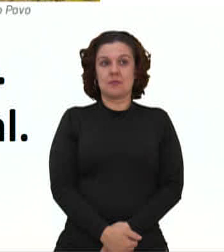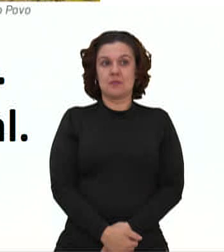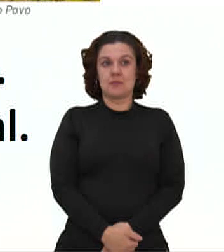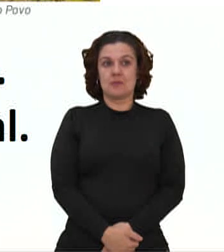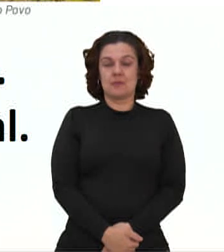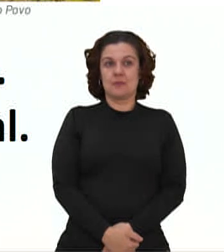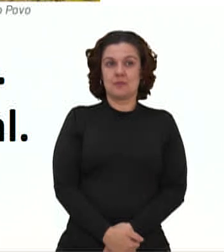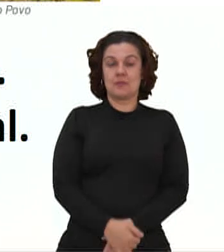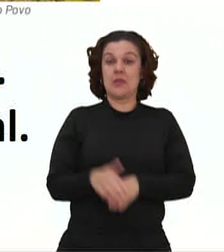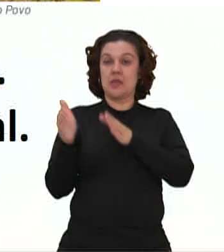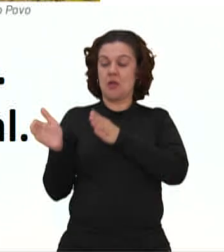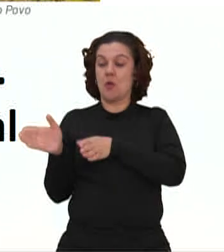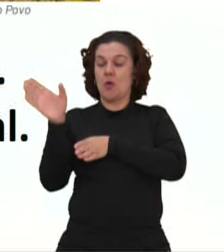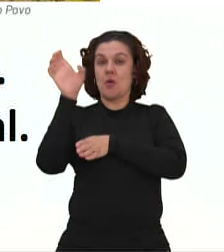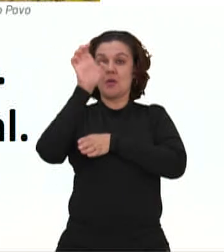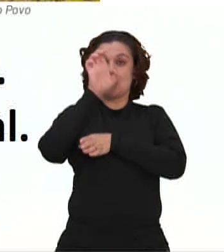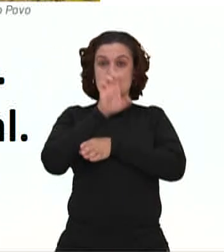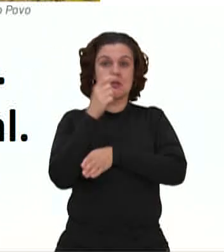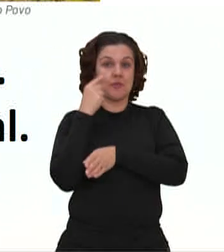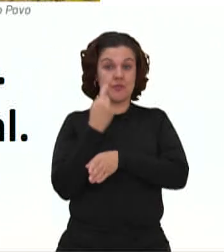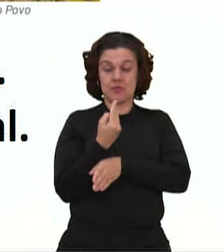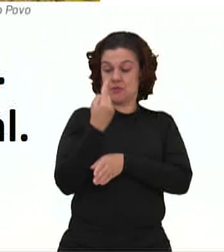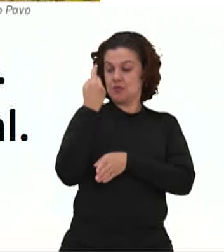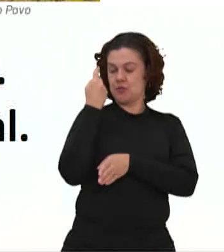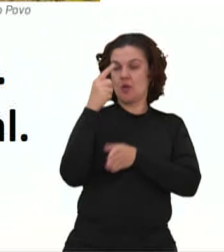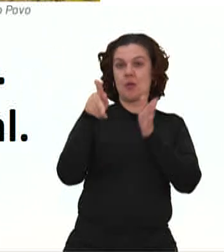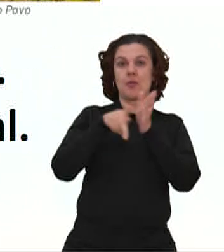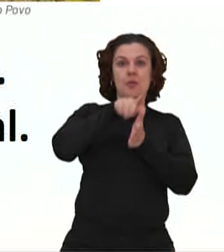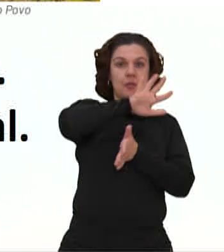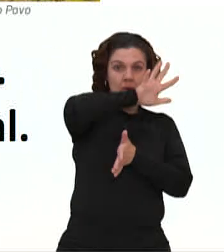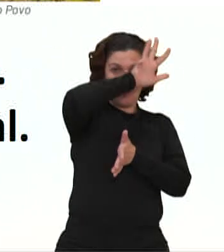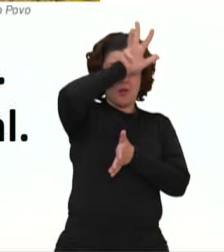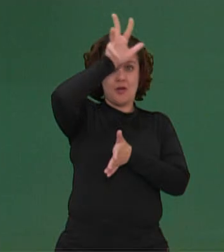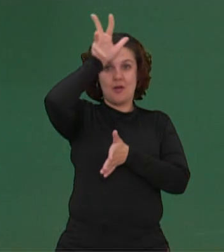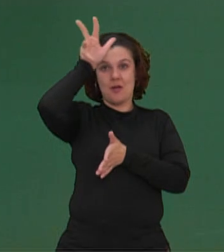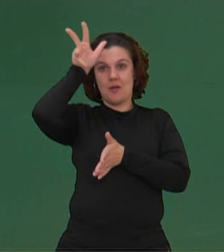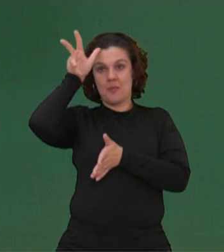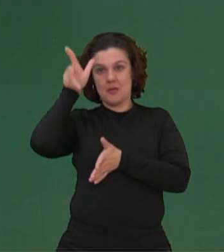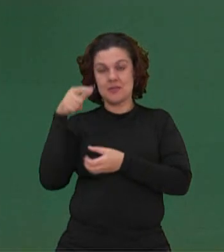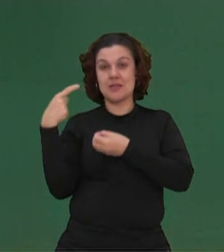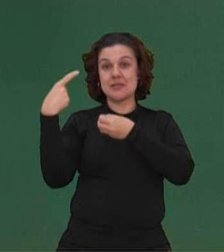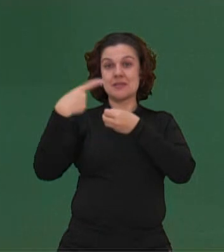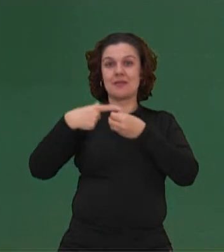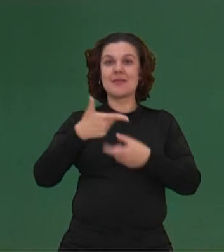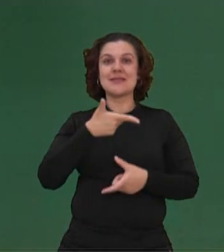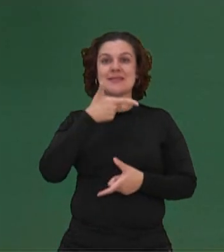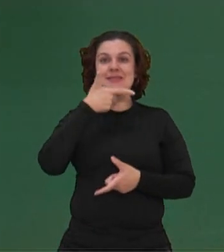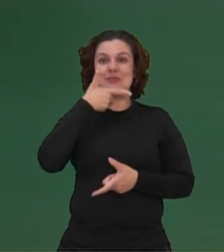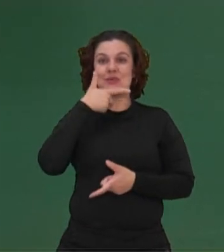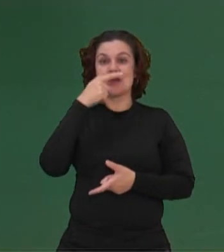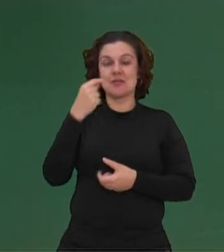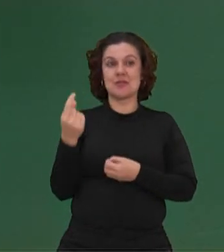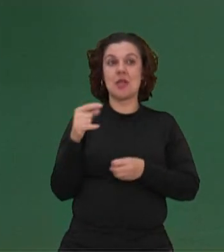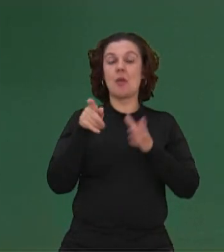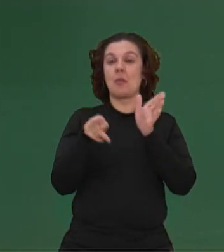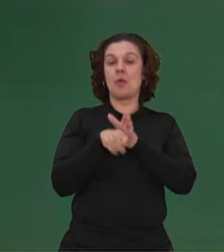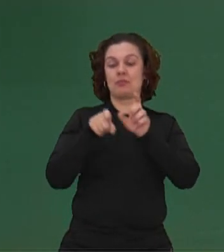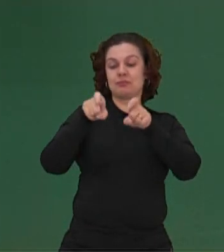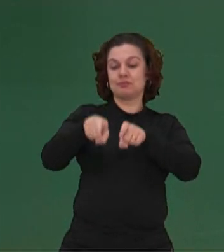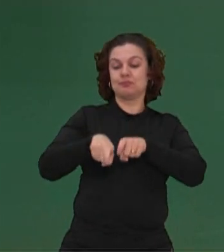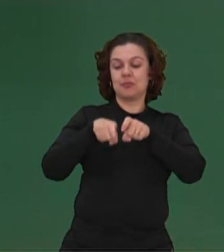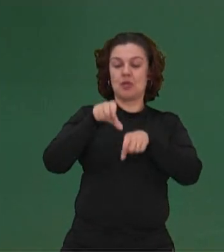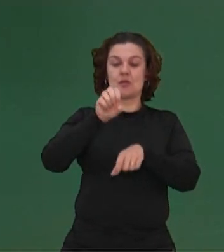Essa imagem da sua esquerda é uma imagem do Mato Grosso, a cidade de Sorriso, no Mato Grosso, e mostra uma colheita de soja,